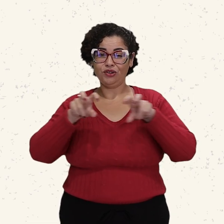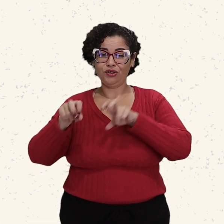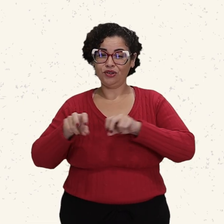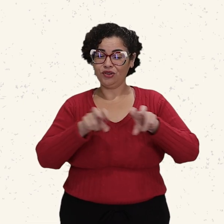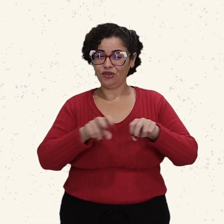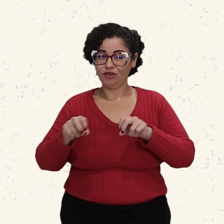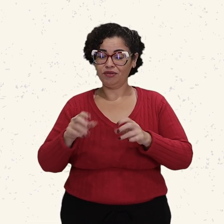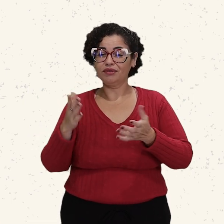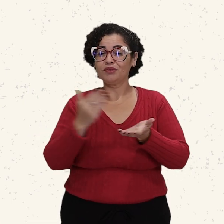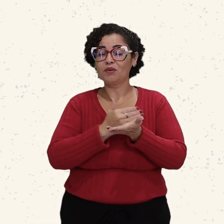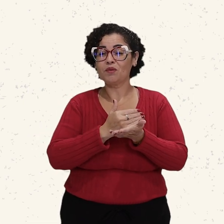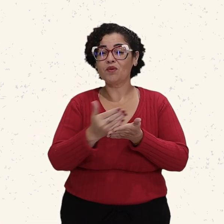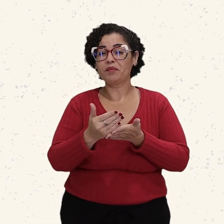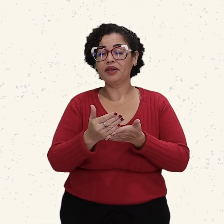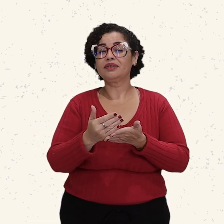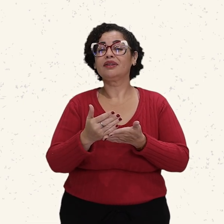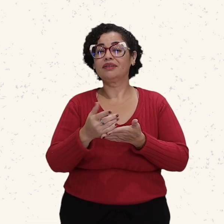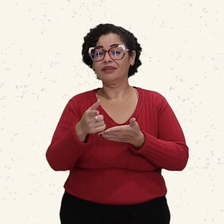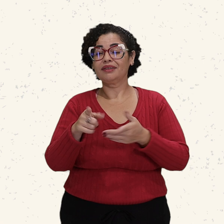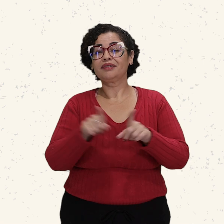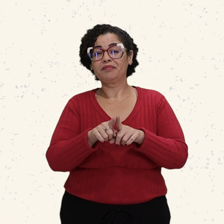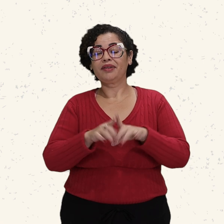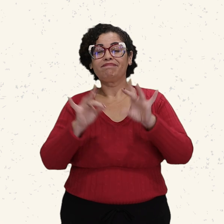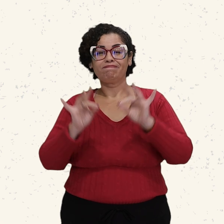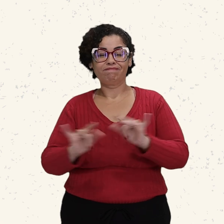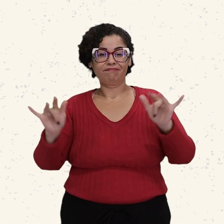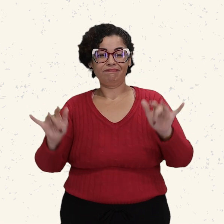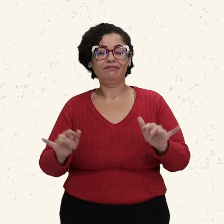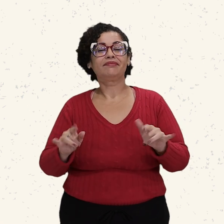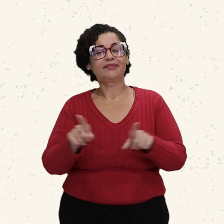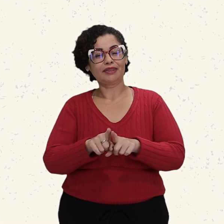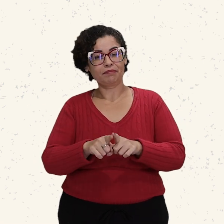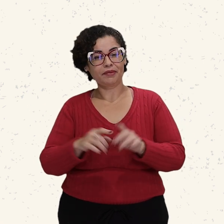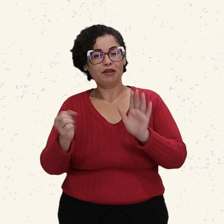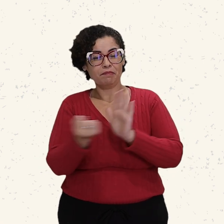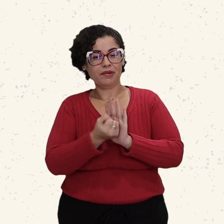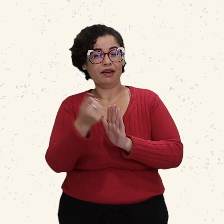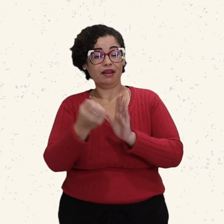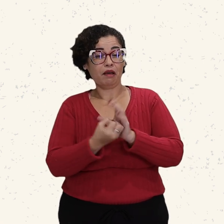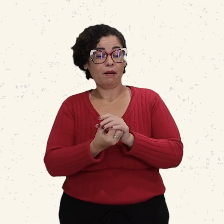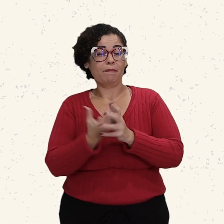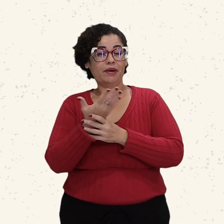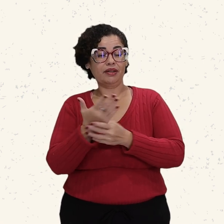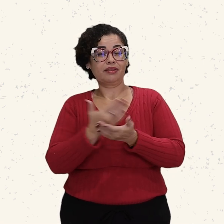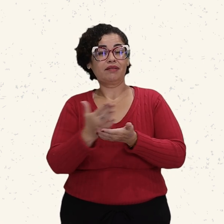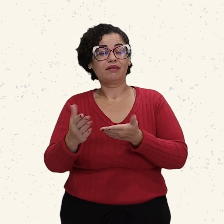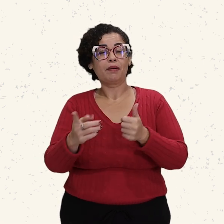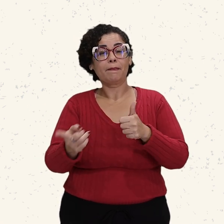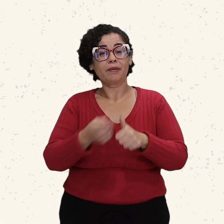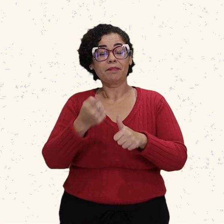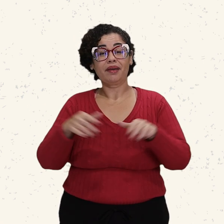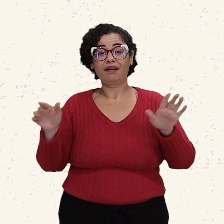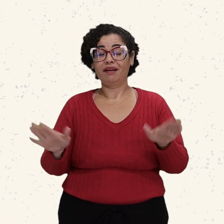foi quando surgiram e também foram extintos. Também foi marcada pelo aparecimento das primeiras